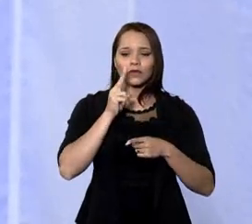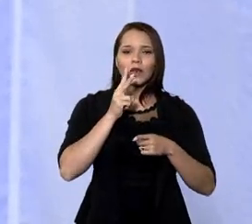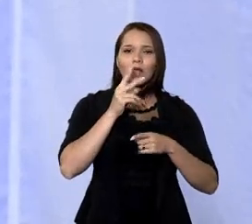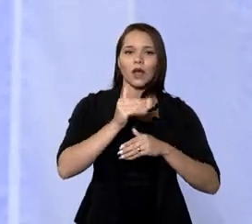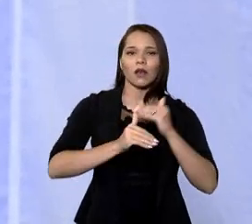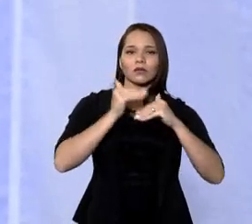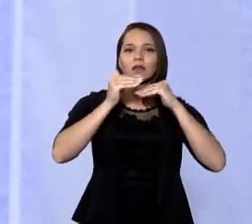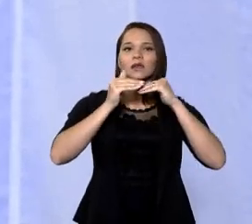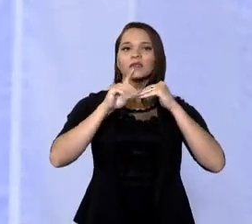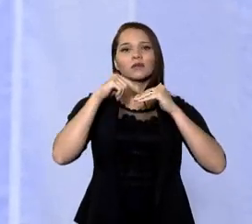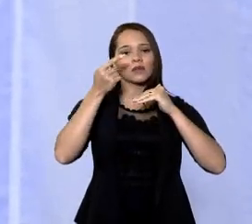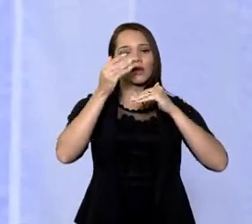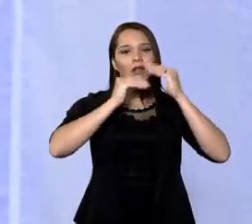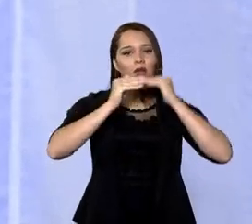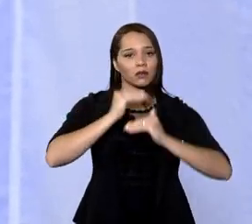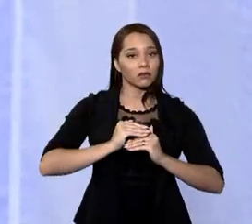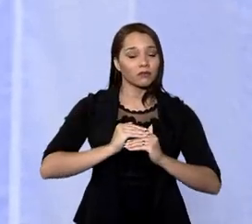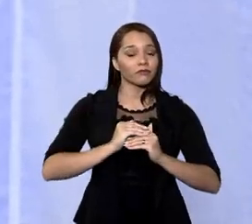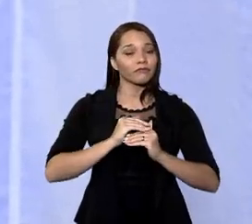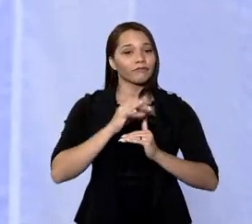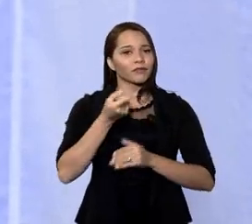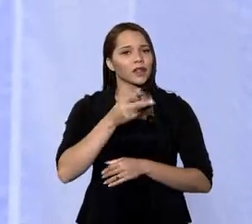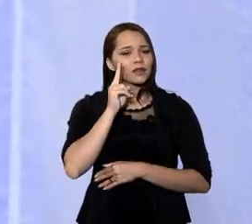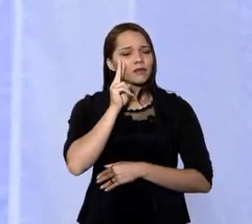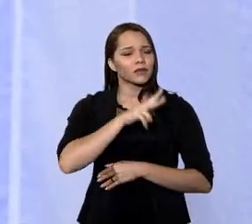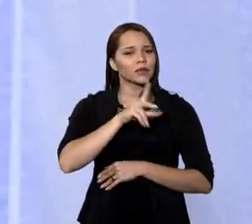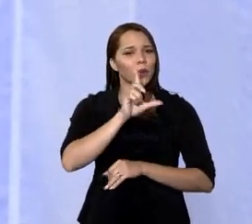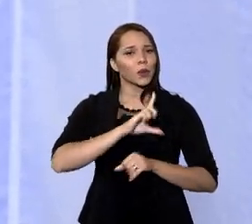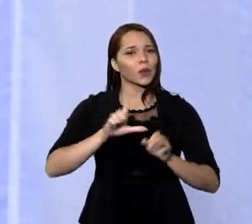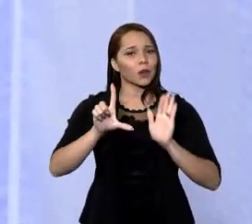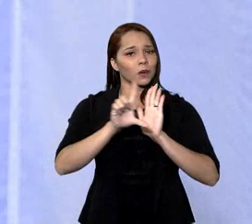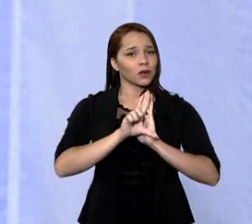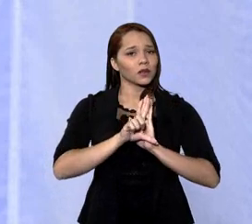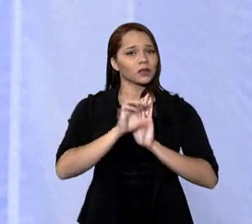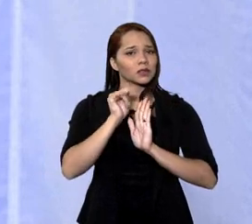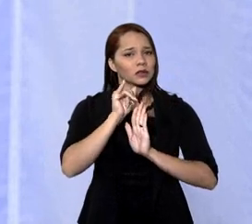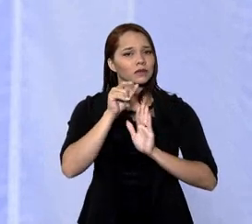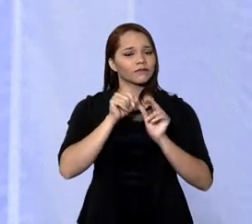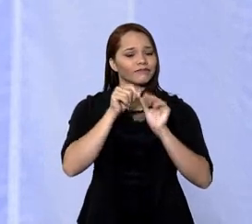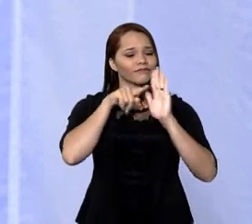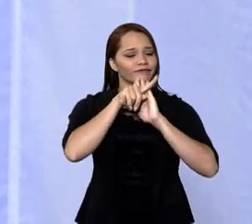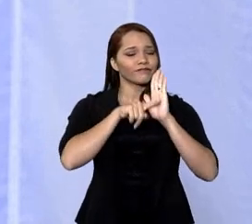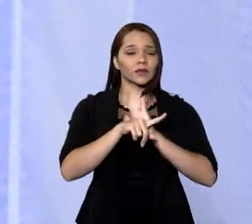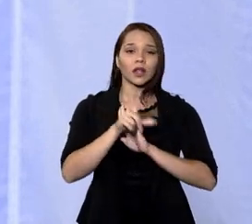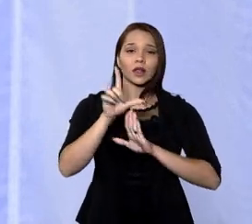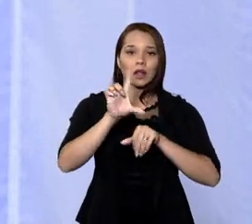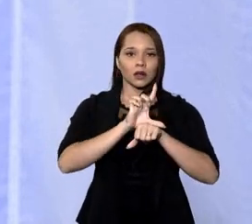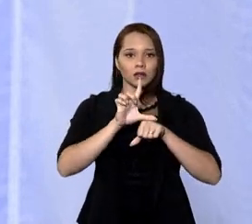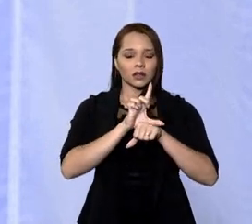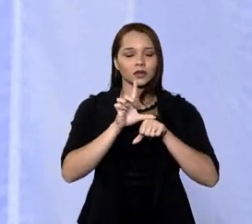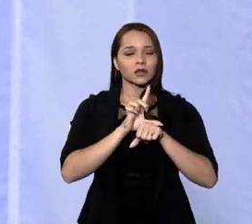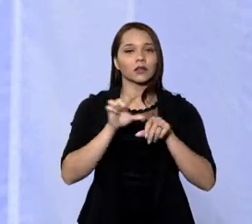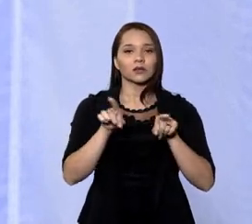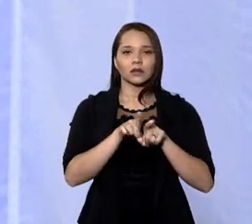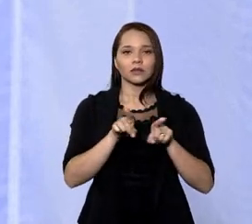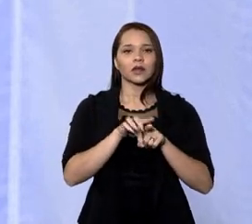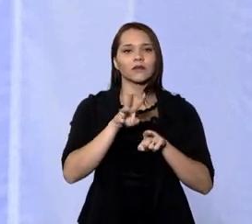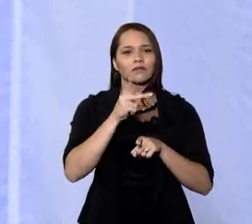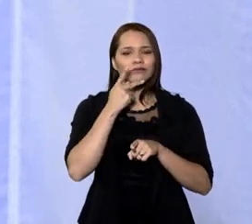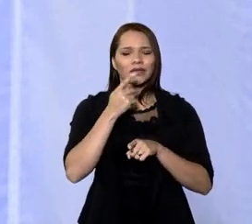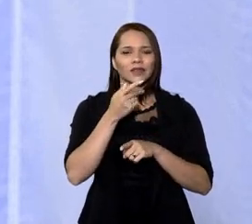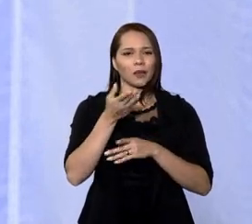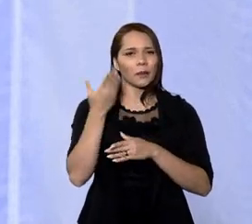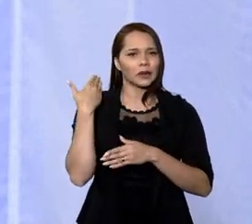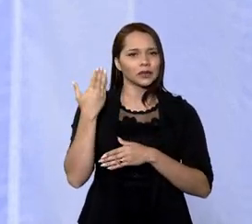vê avanços e retrocessos a gente pode dizer que do ponto de vista legal essa a gente vai fazer uma análise das nossas legislações inclusive